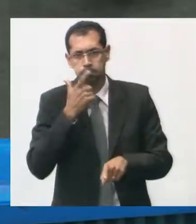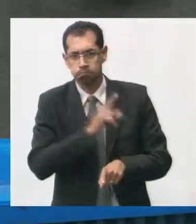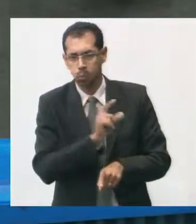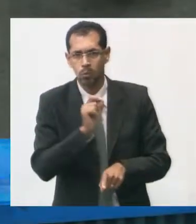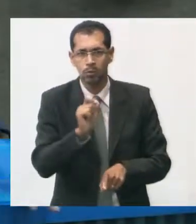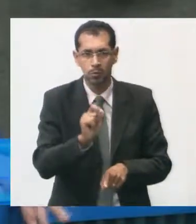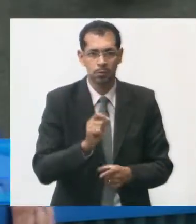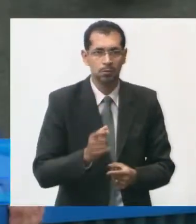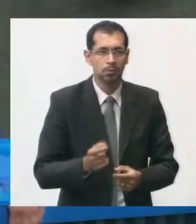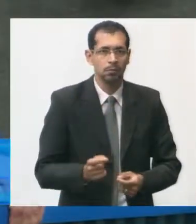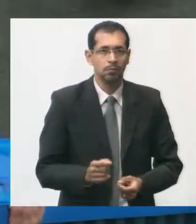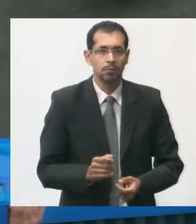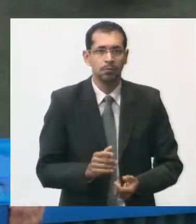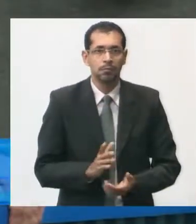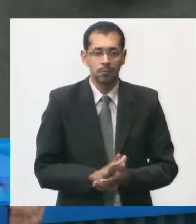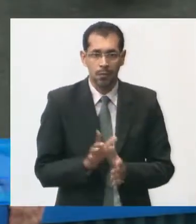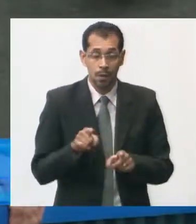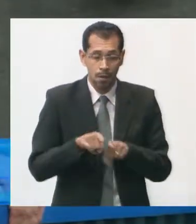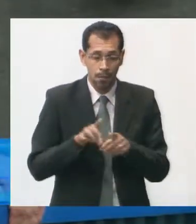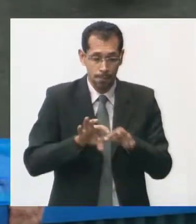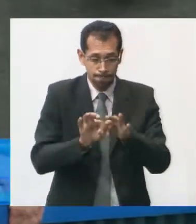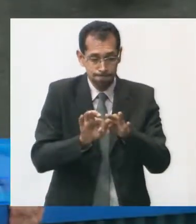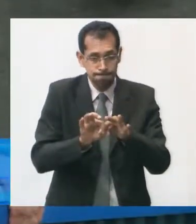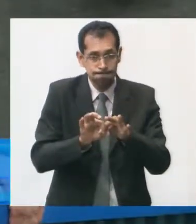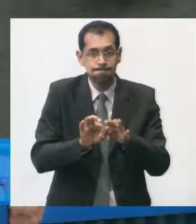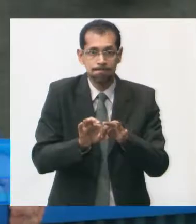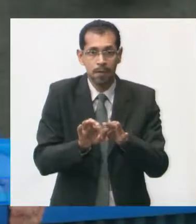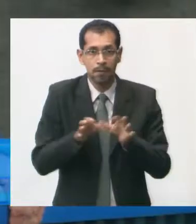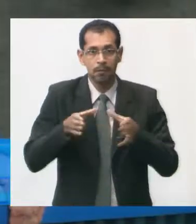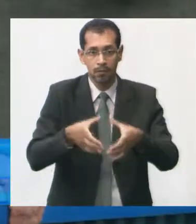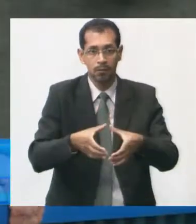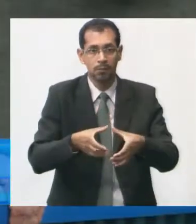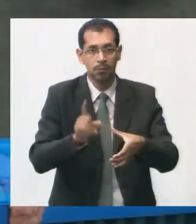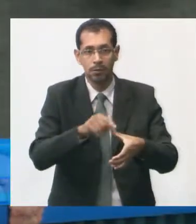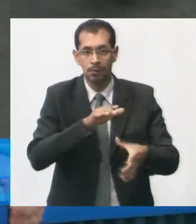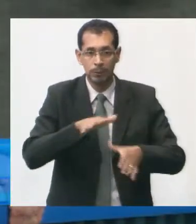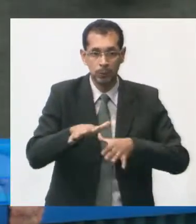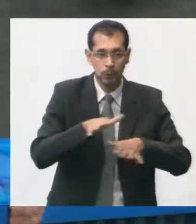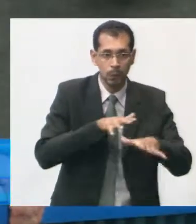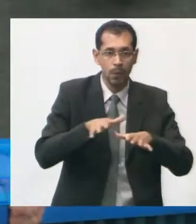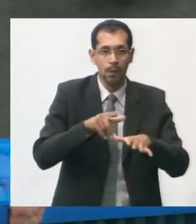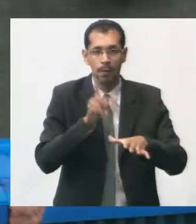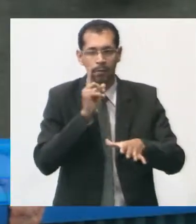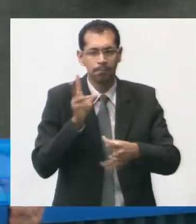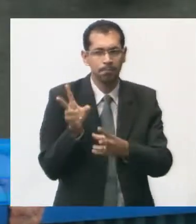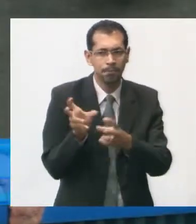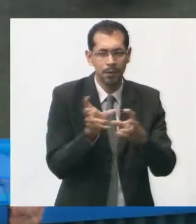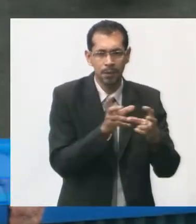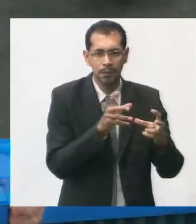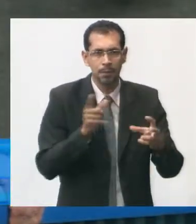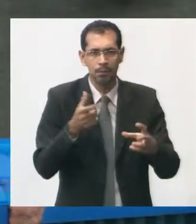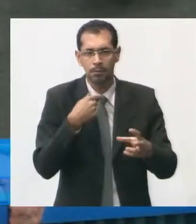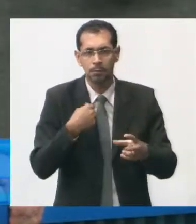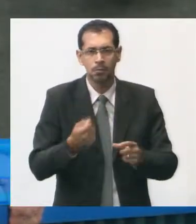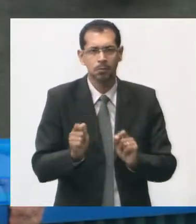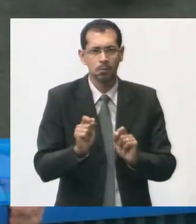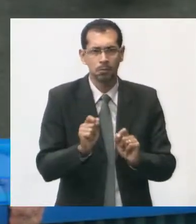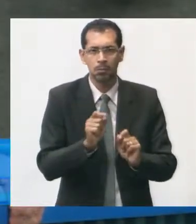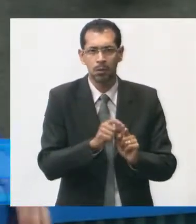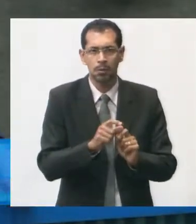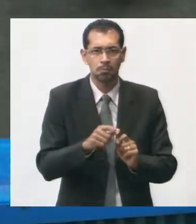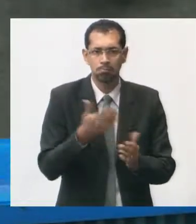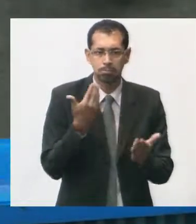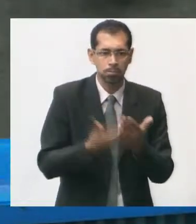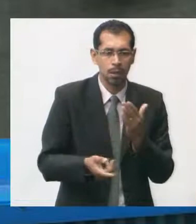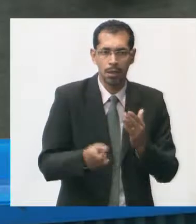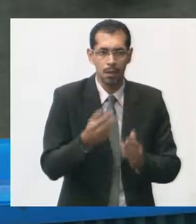juntamente com a comunidade que se mobilizou e viu que a gente não poderia perder aquele espaço,